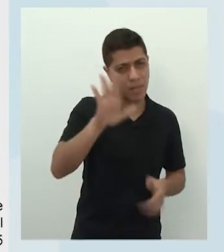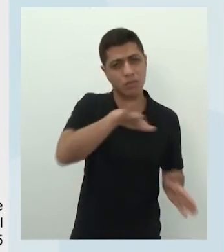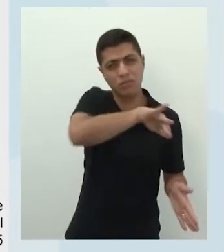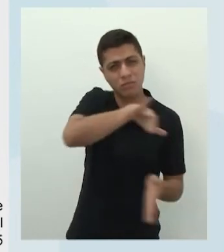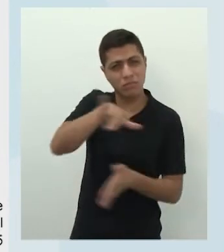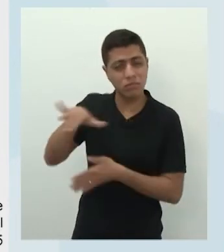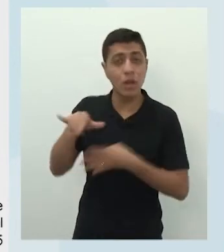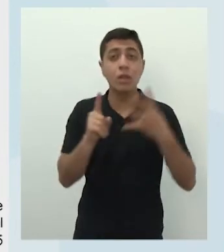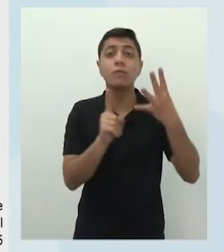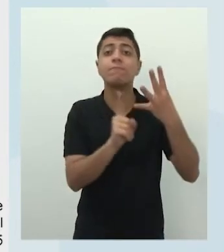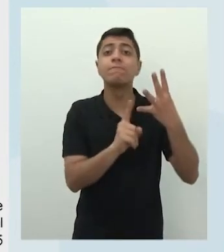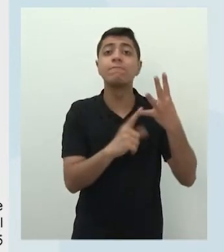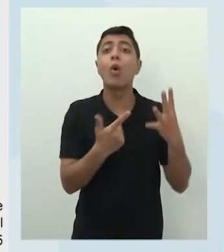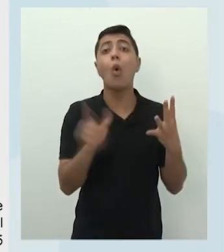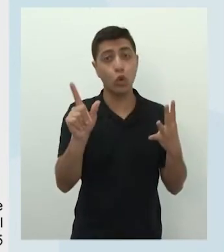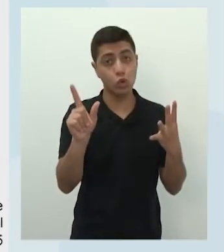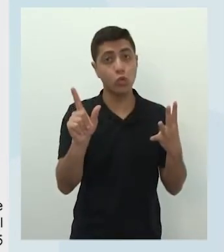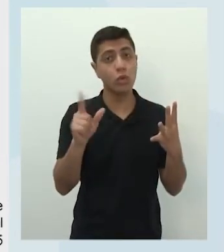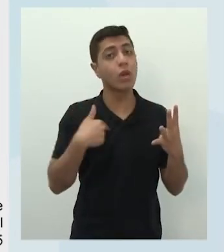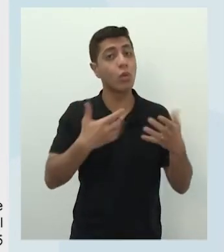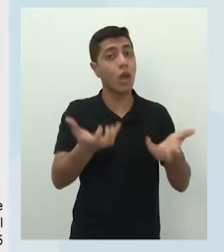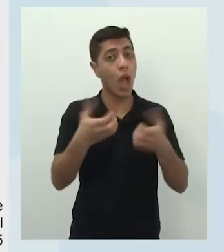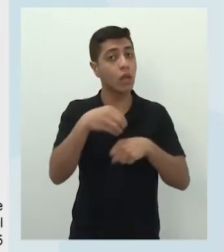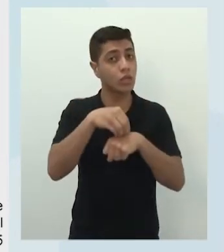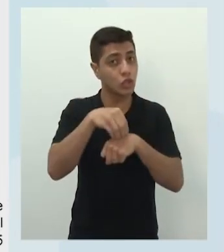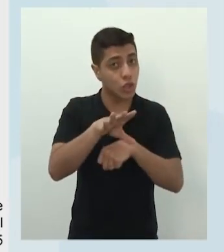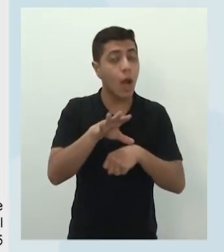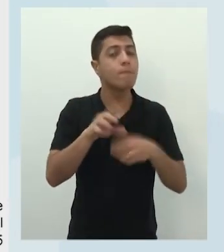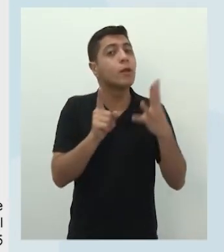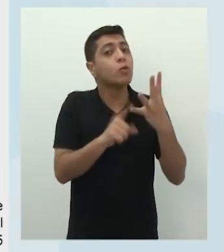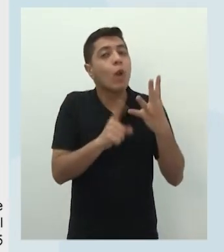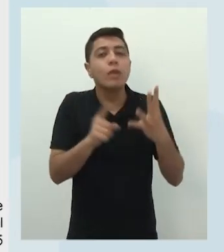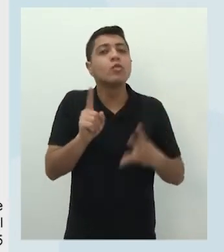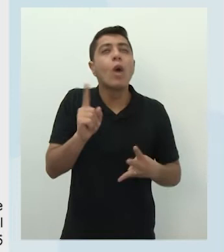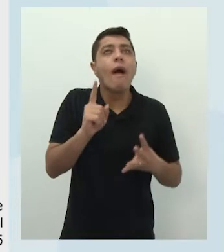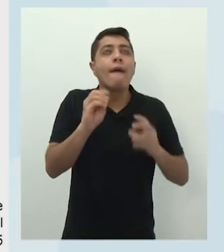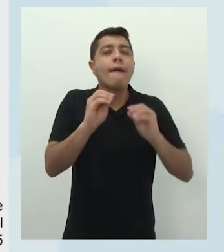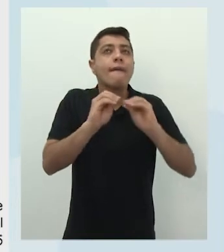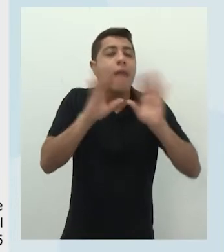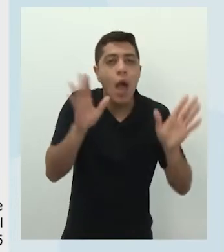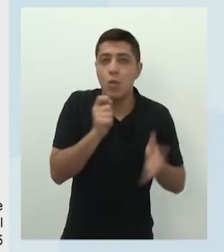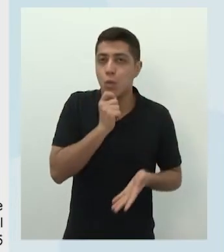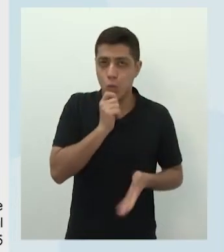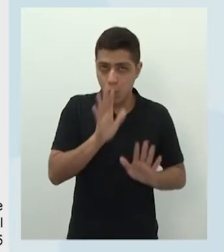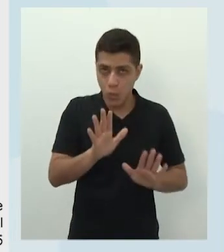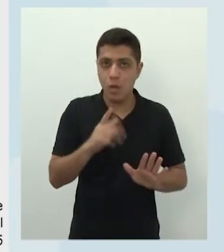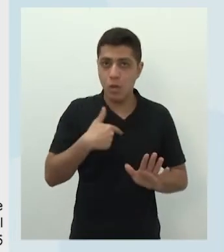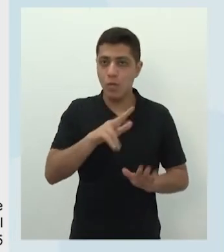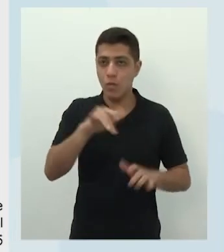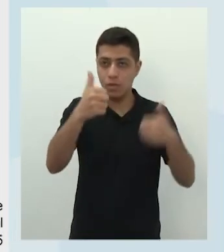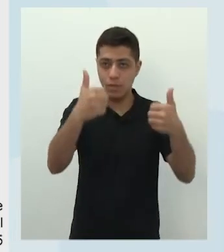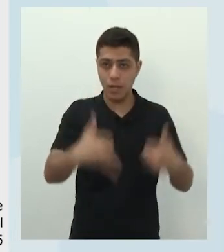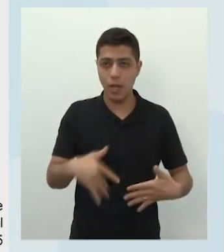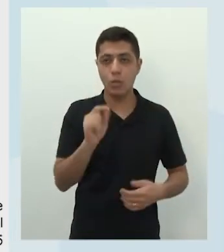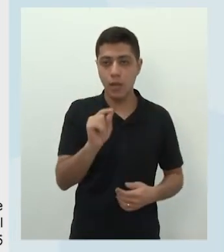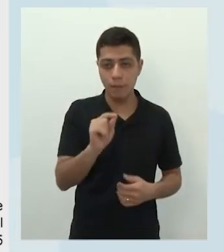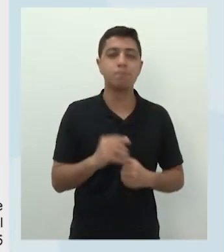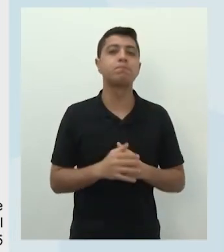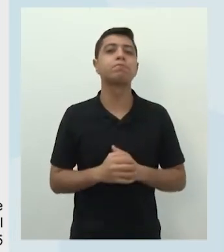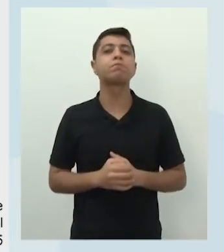eu queria já dar a primeira contribuição para vocês da área de educação. A mulher que mais estuda hoje o assunto